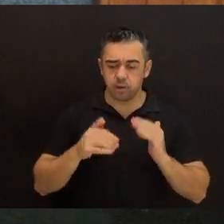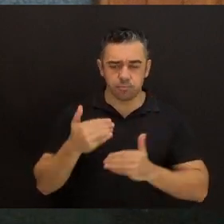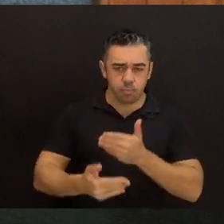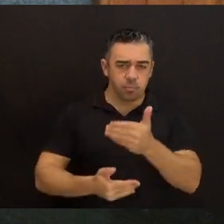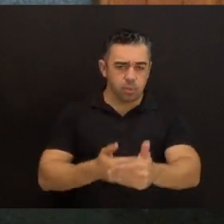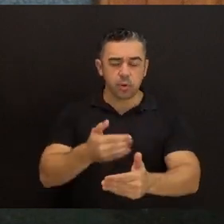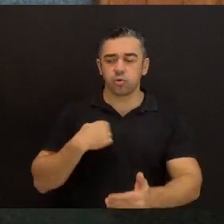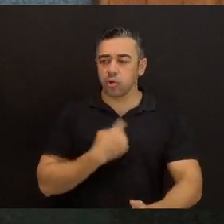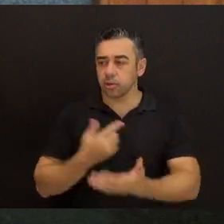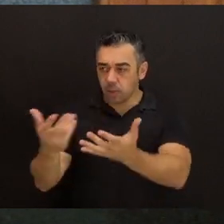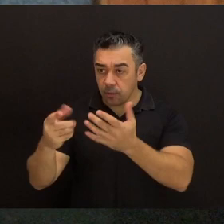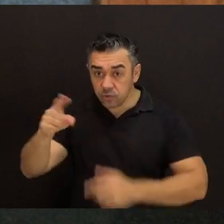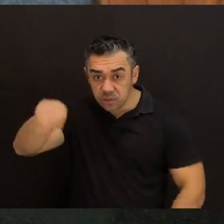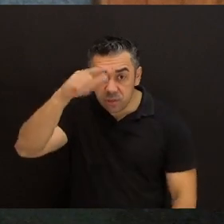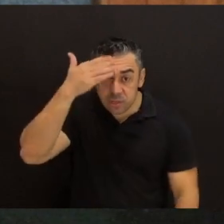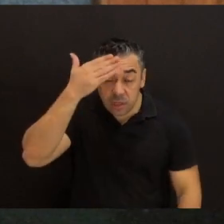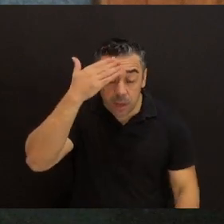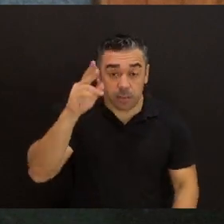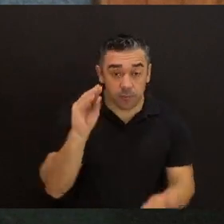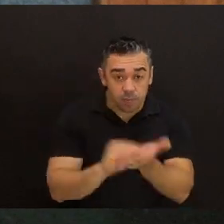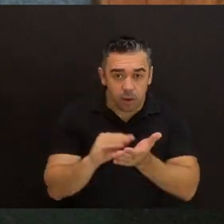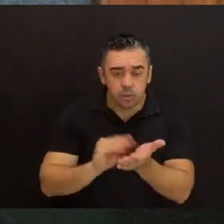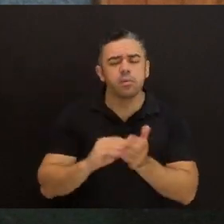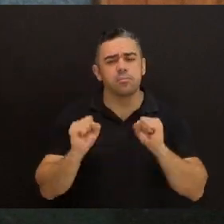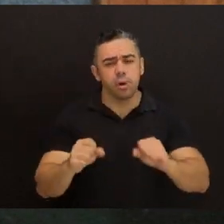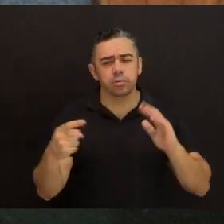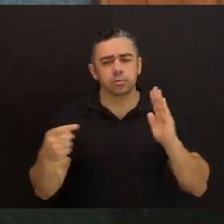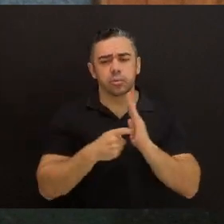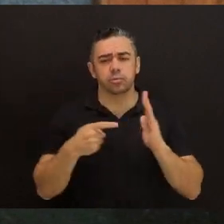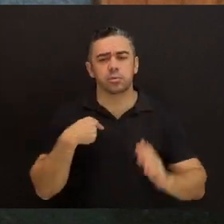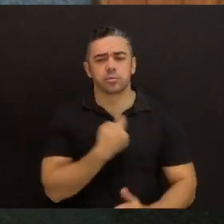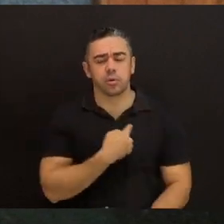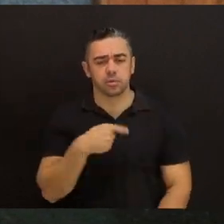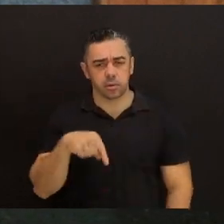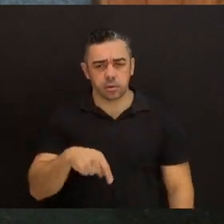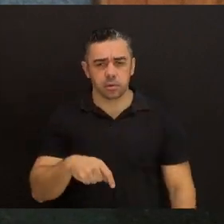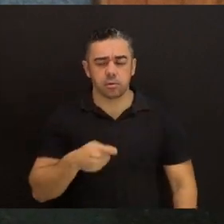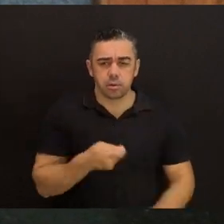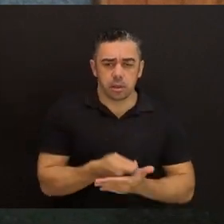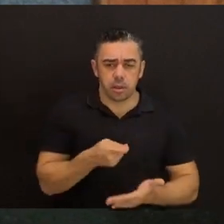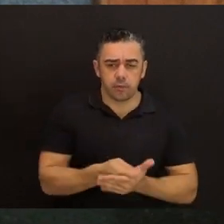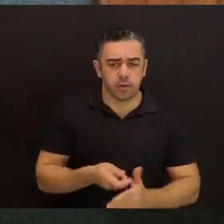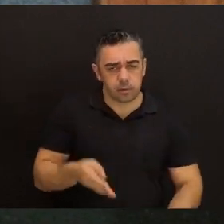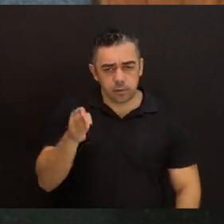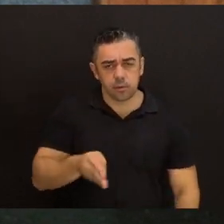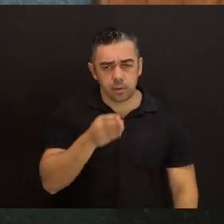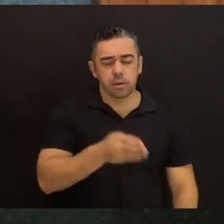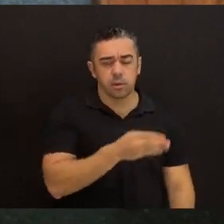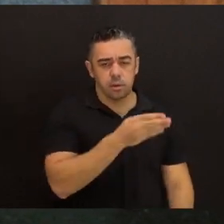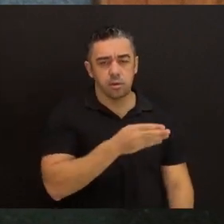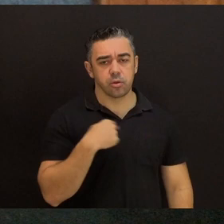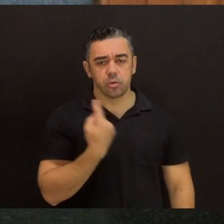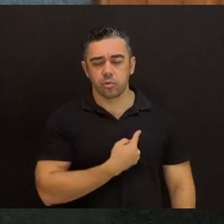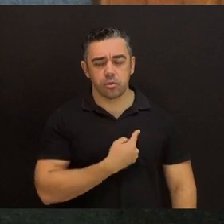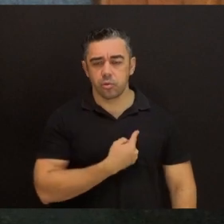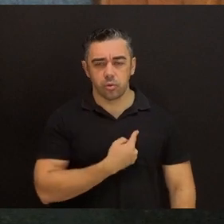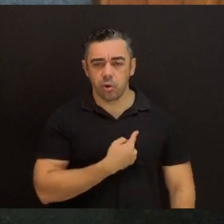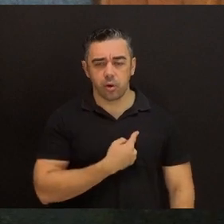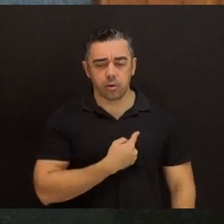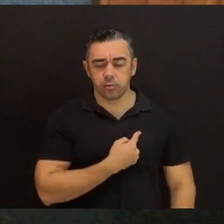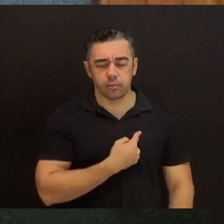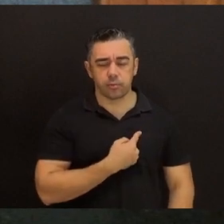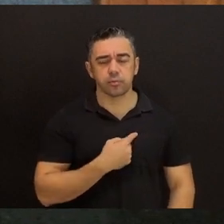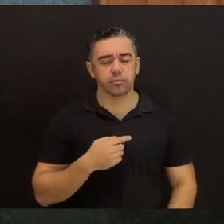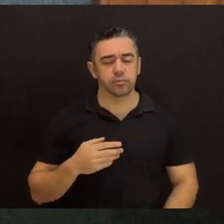que se você saiba de alguma coisa irregular faça sua denúncia nós aqui temos o dever de agir nós nunca vamos nos furtar a nossa